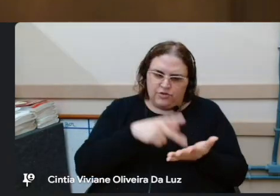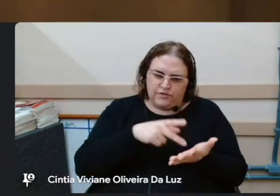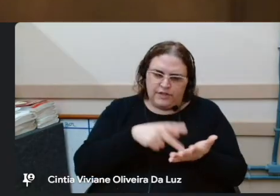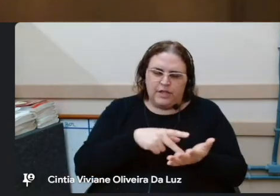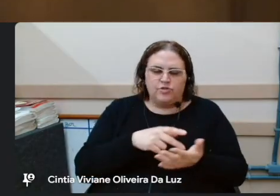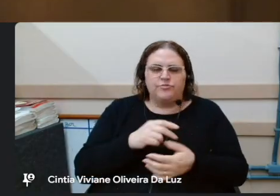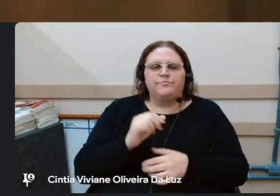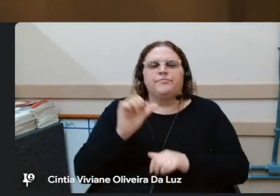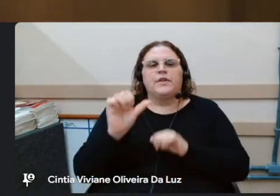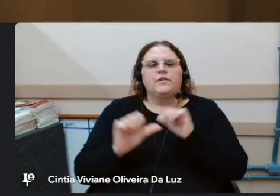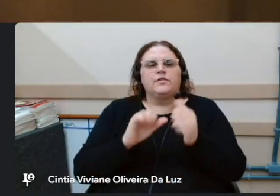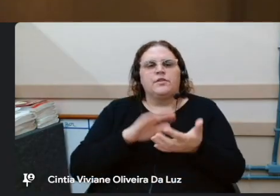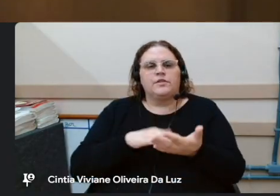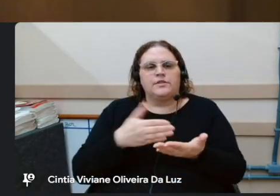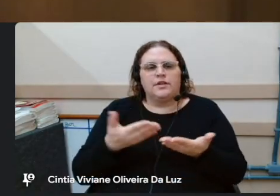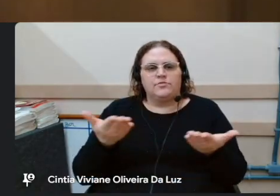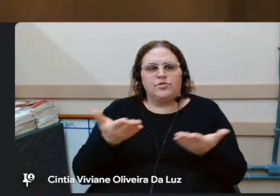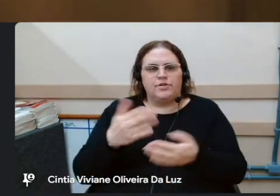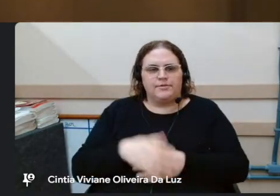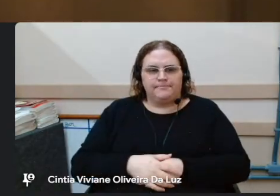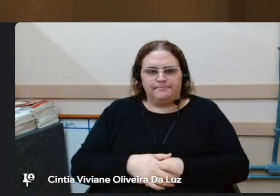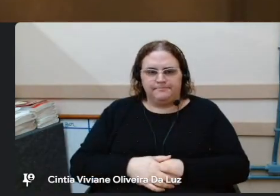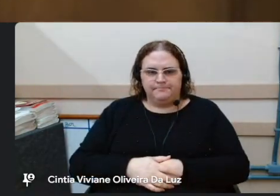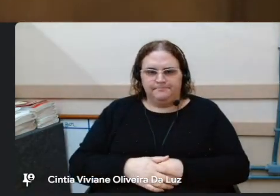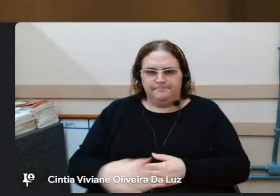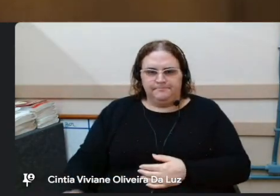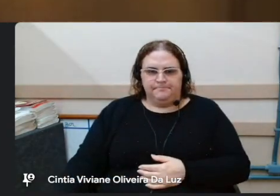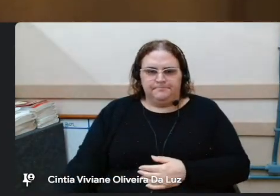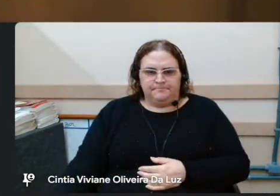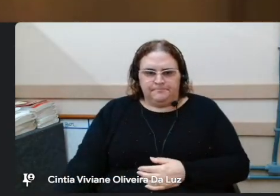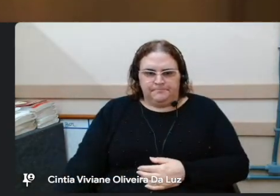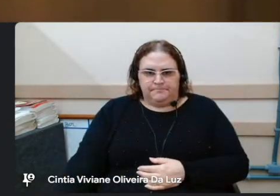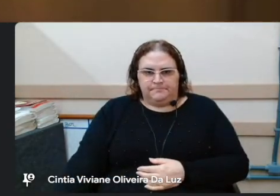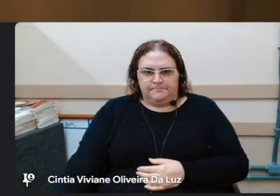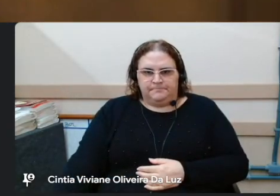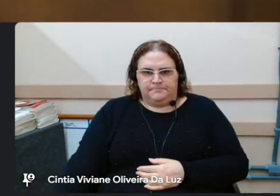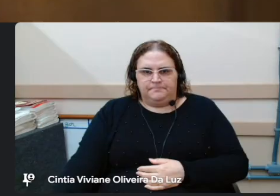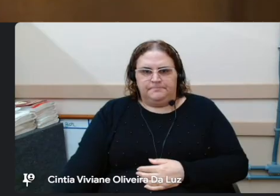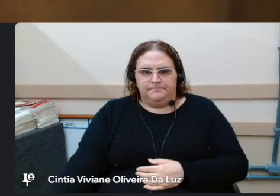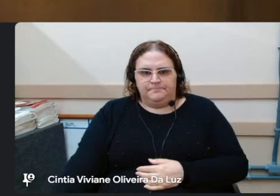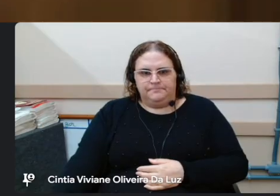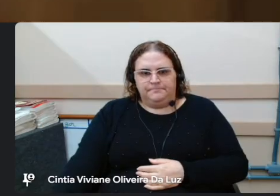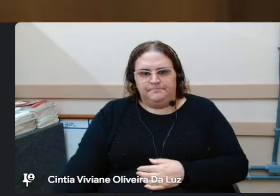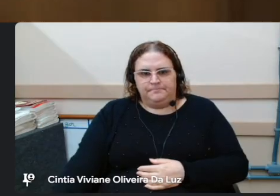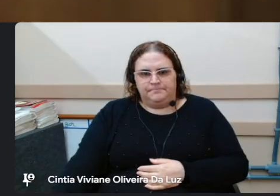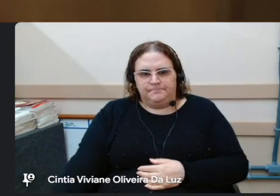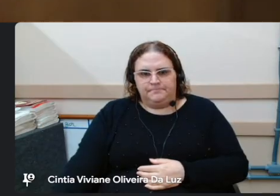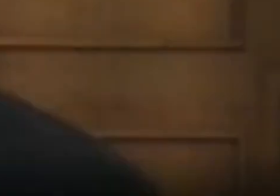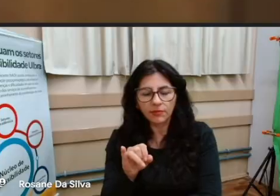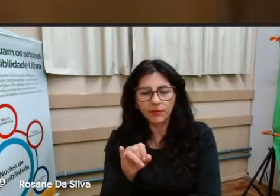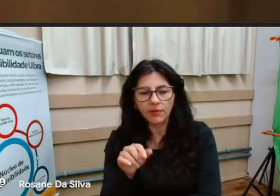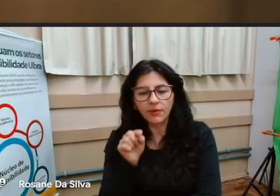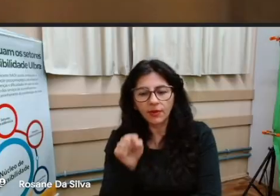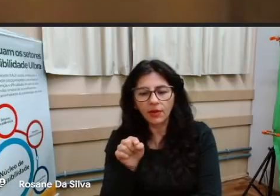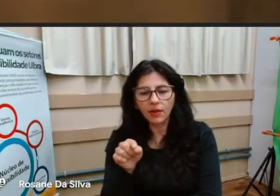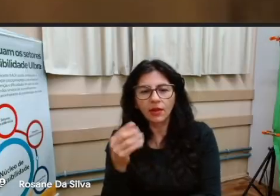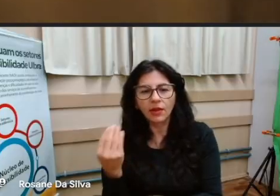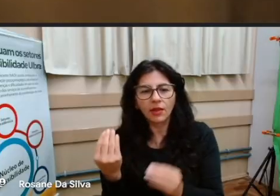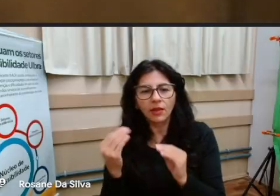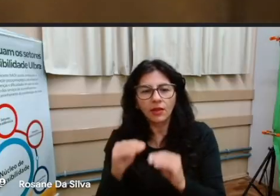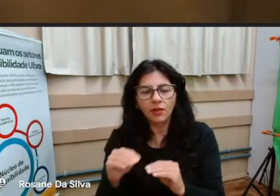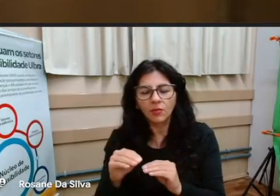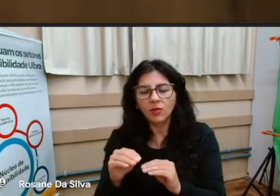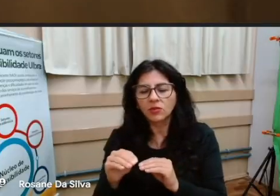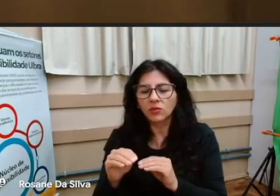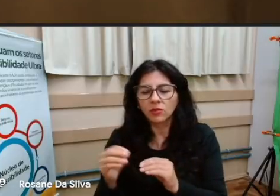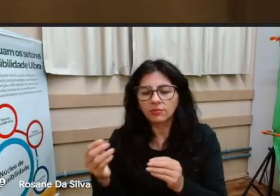evento muito obrigado mesmo assim a gente fica muito feliz ã eu a Natalie ou acho que é Natalie